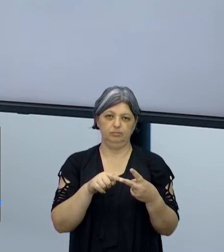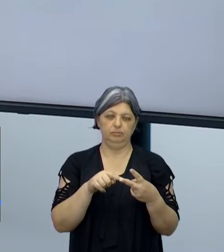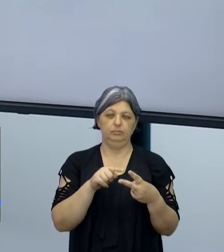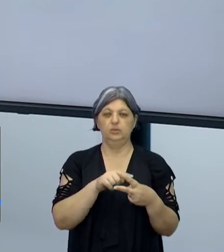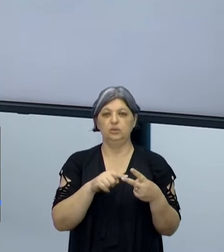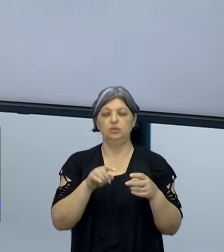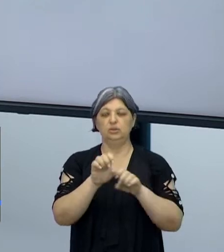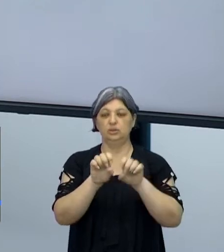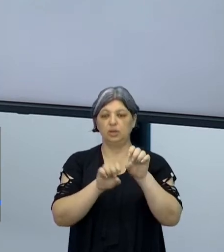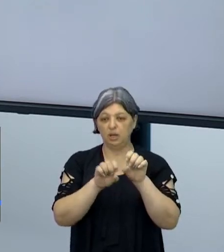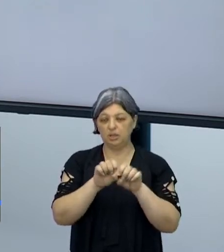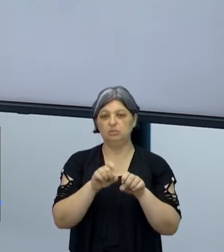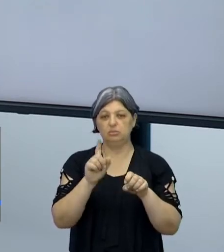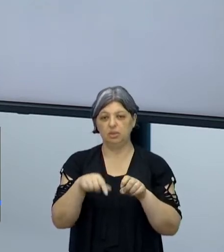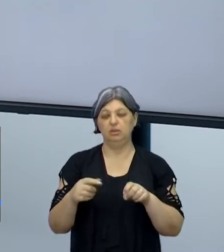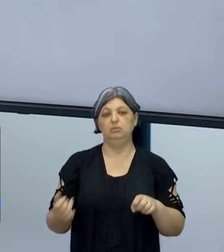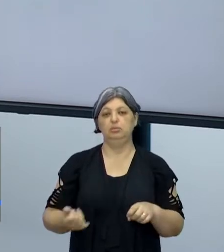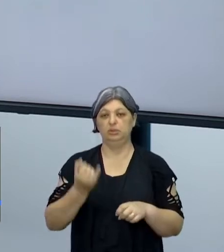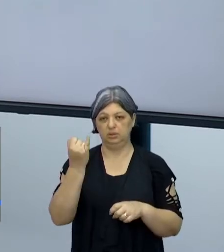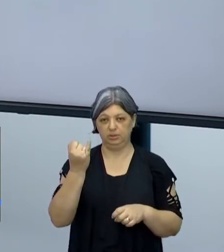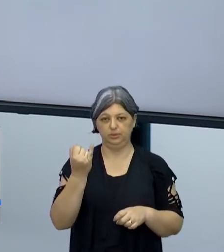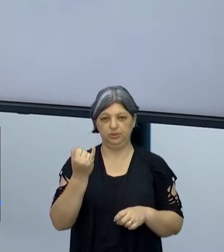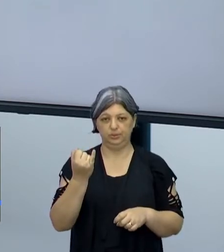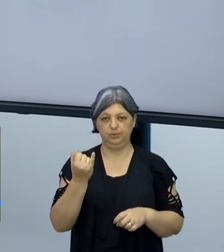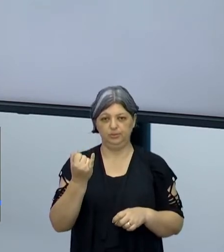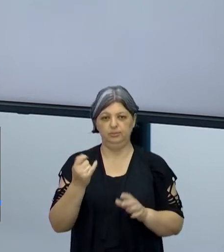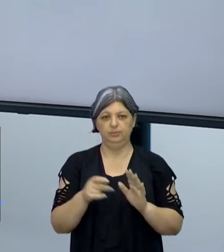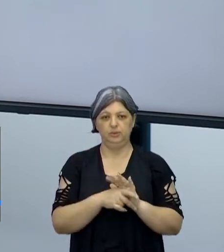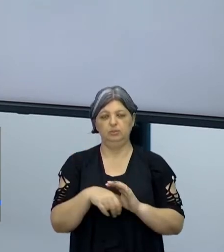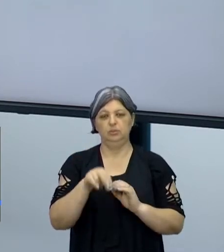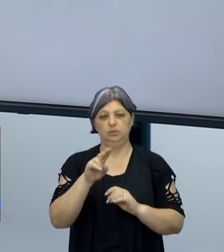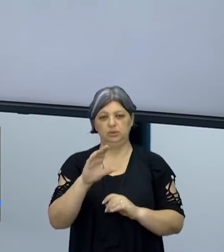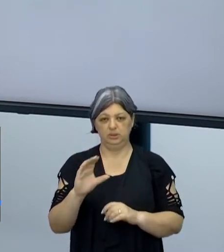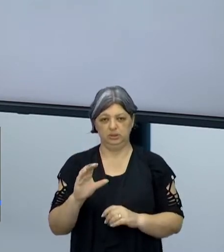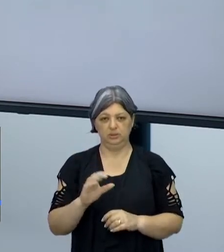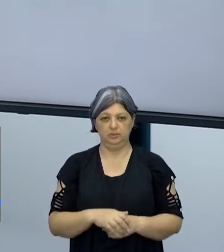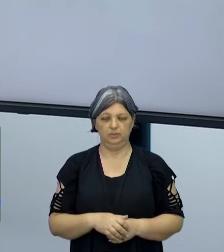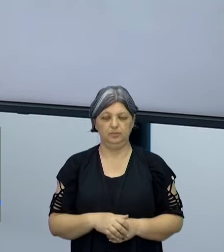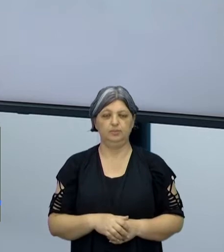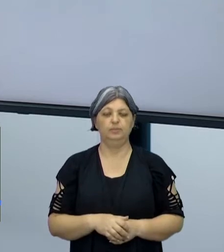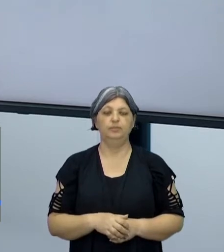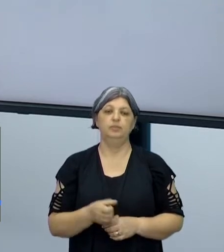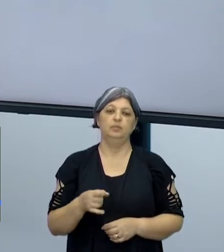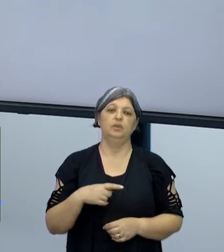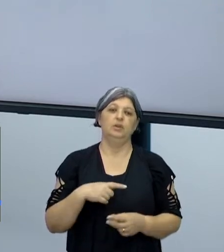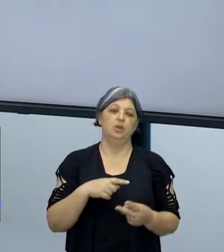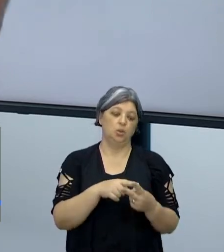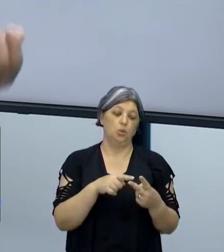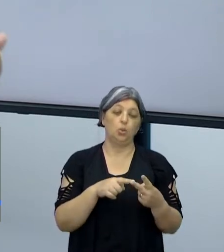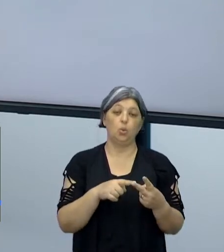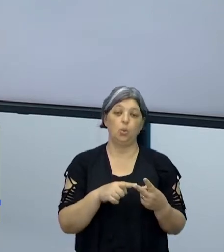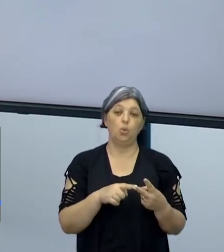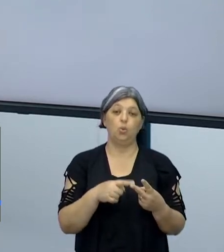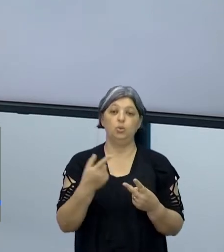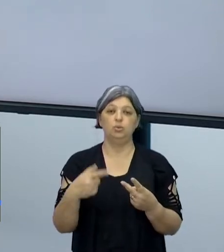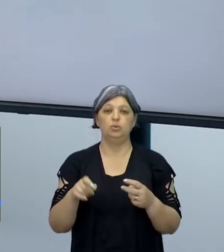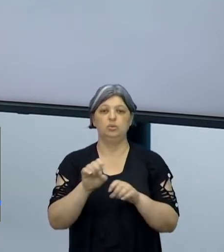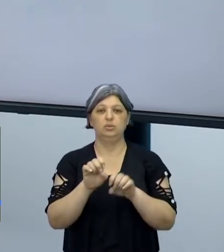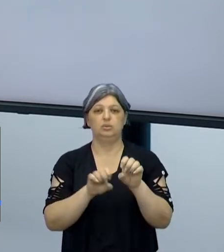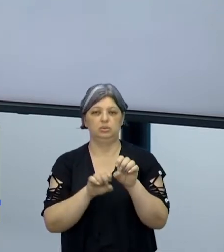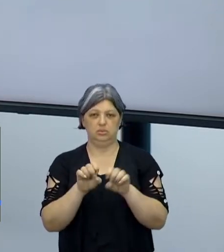eixos estruturantes, eles são importantíssimos nessa unidade curricular. Nós temos outros 2